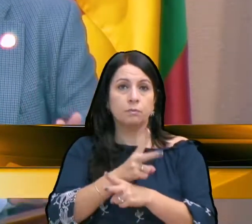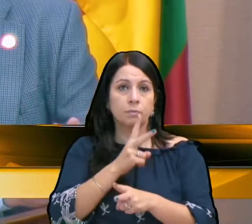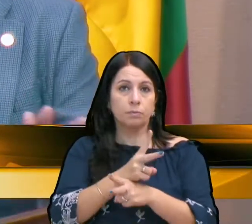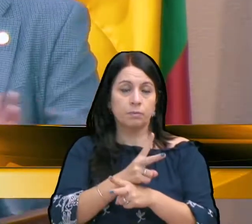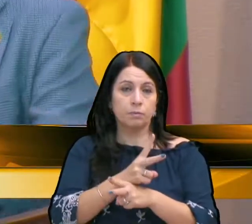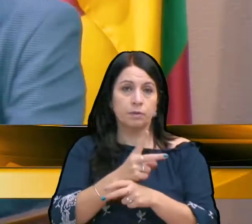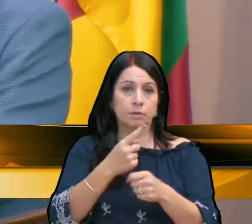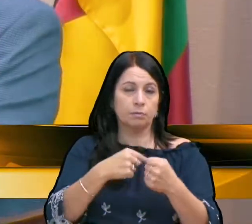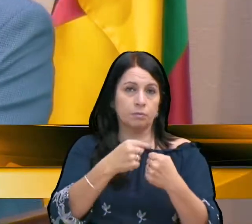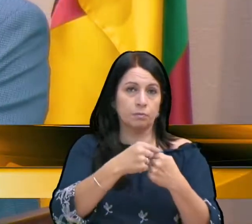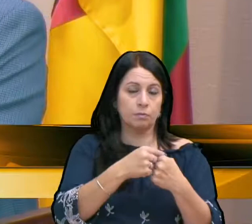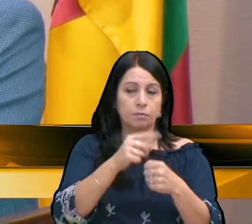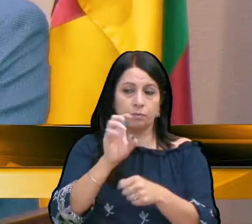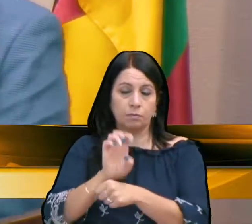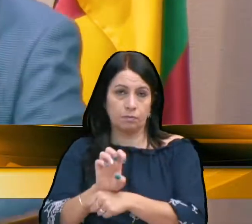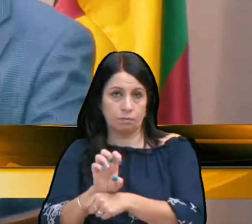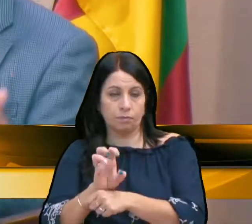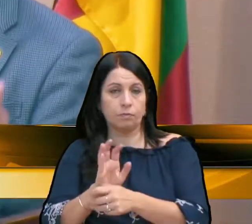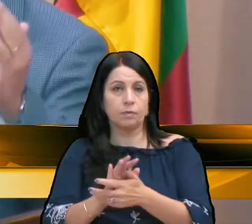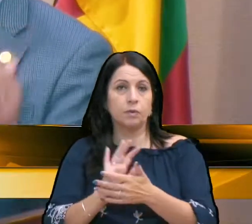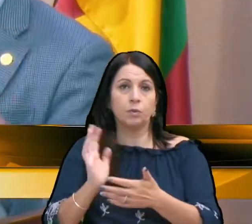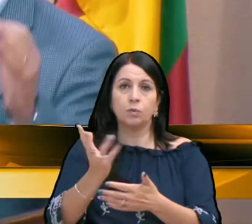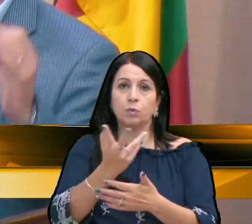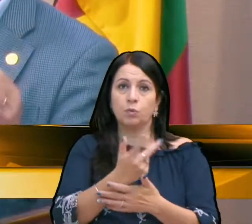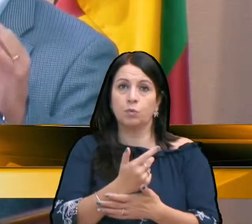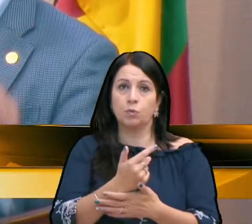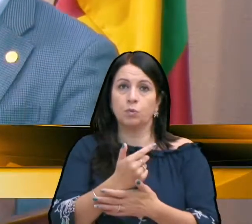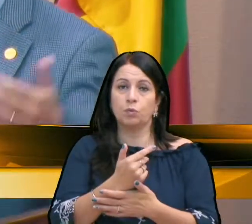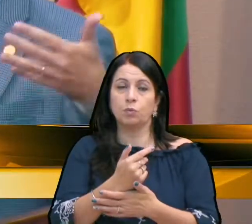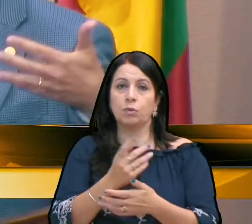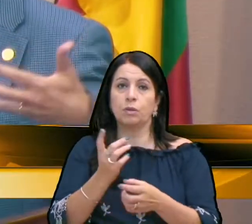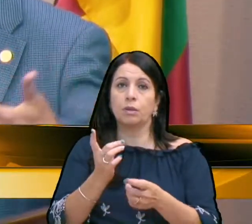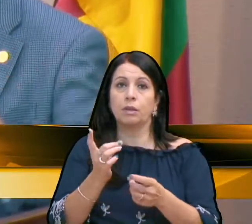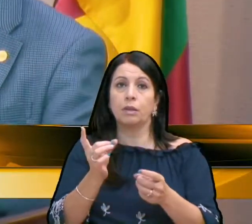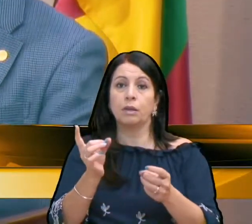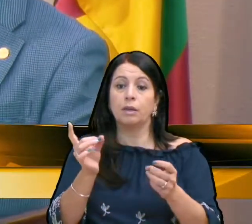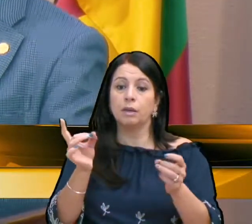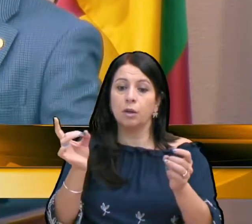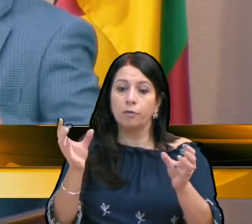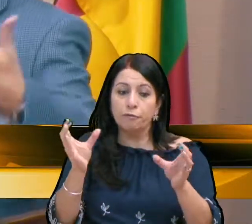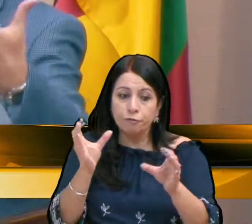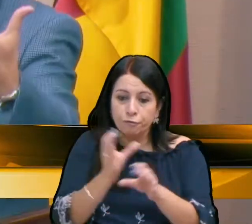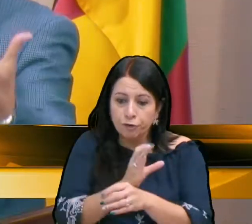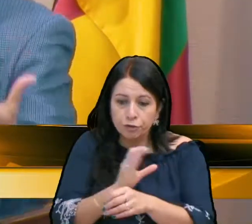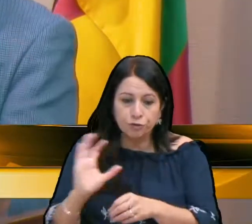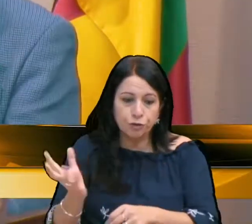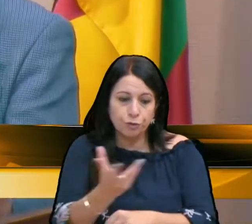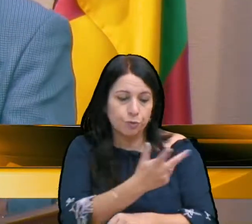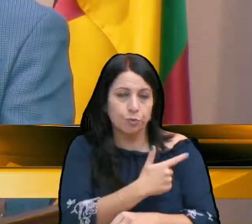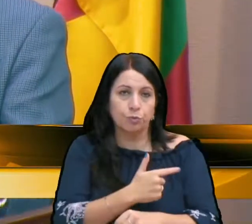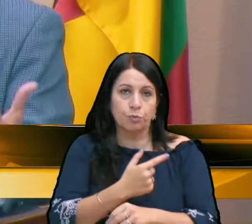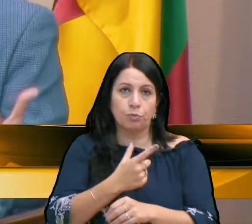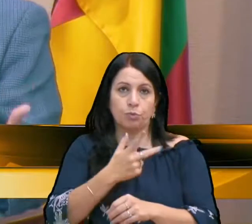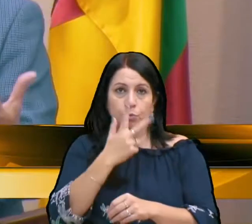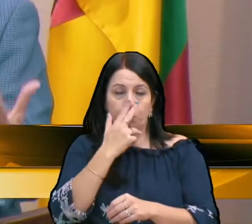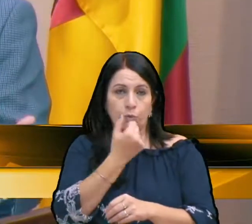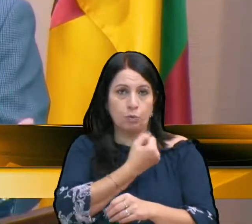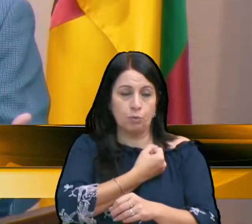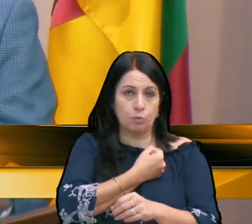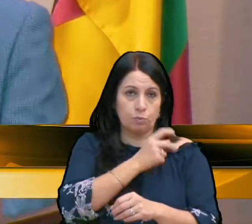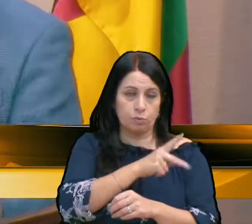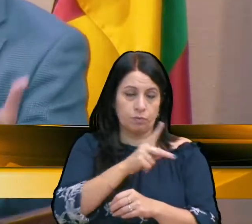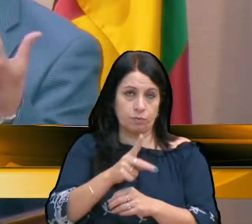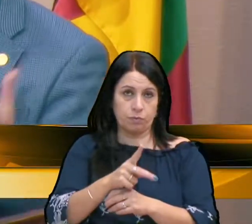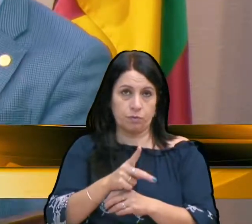município e do município ao Estado. E tudo era completamente fechado com o mesmo número de